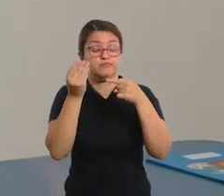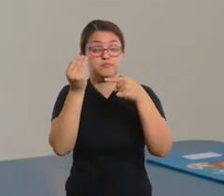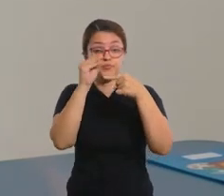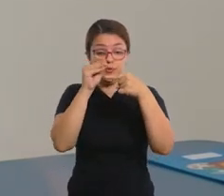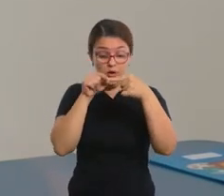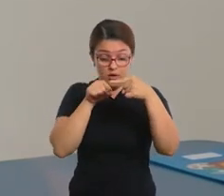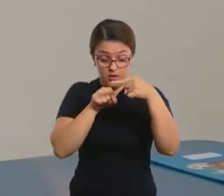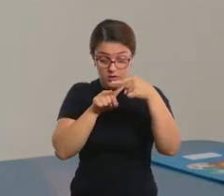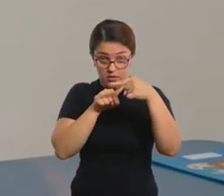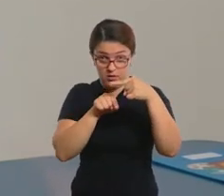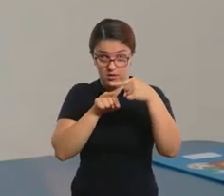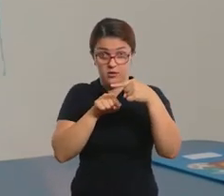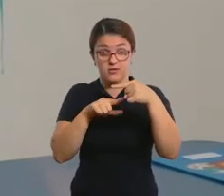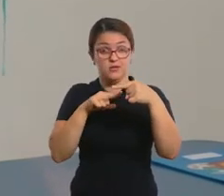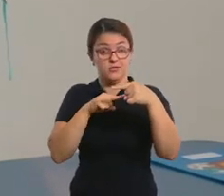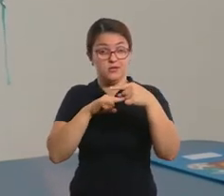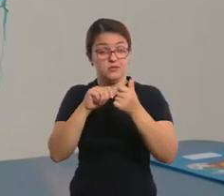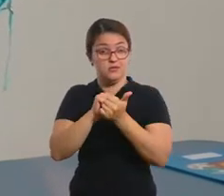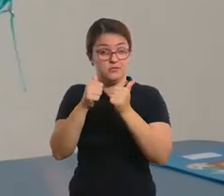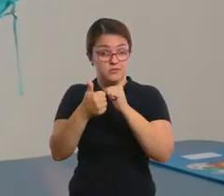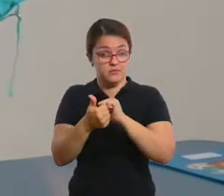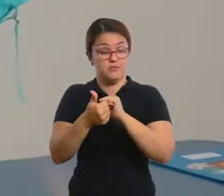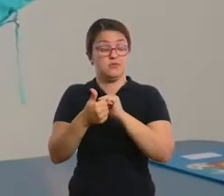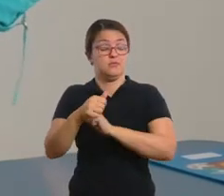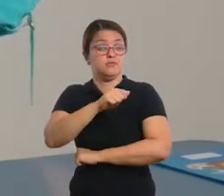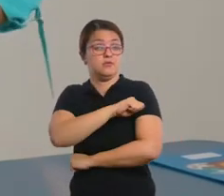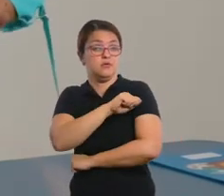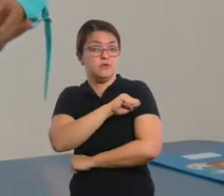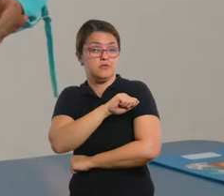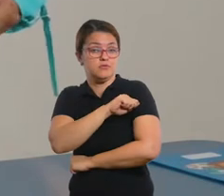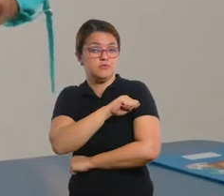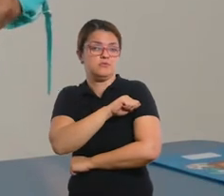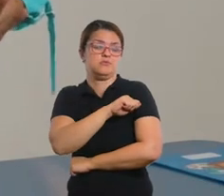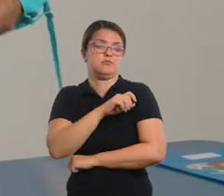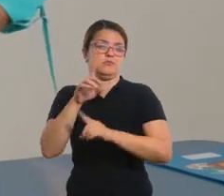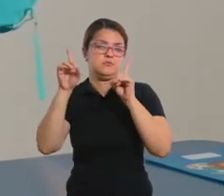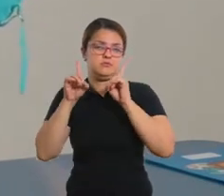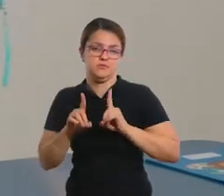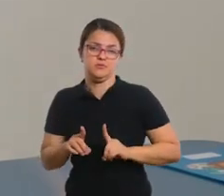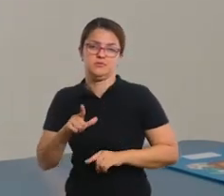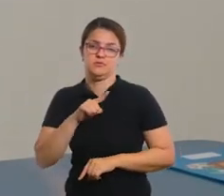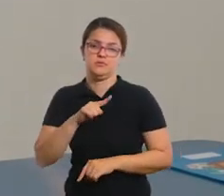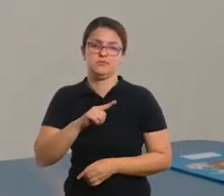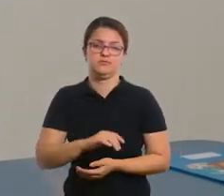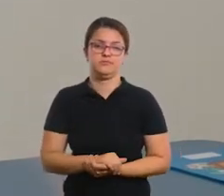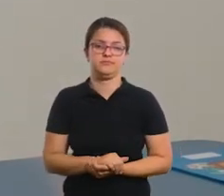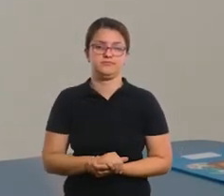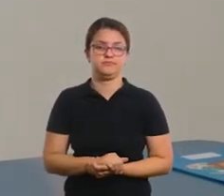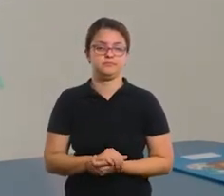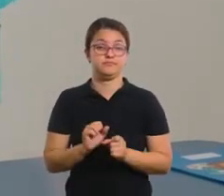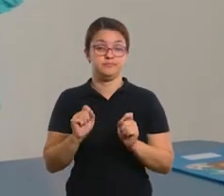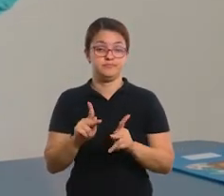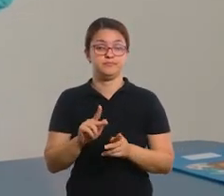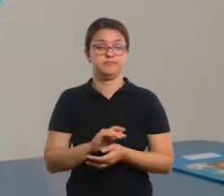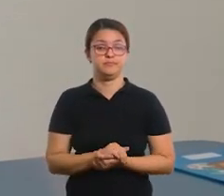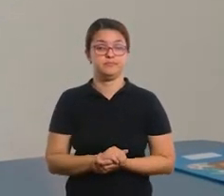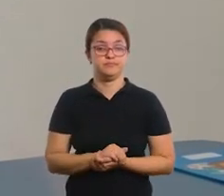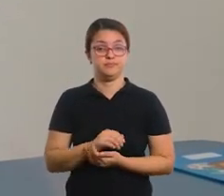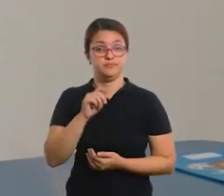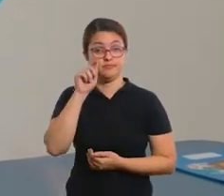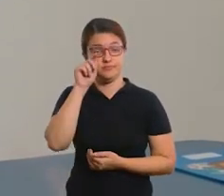abaixo já tem a sugestão de adaptação para criança com deficiência. Tudo bem? Então, vamos